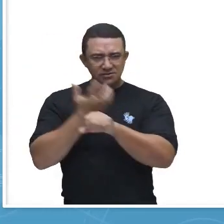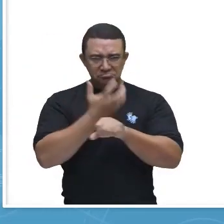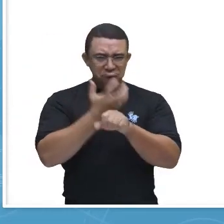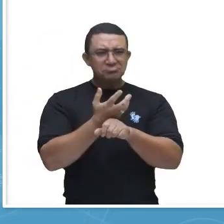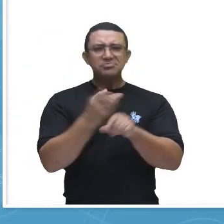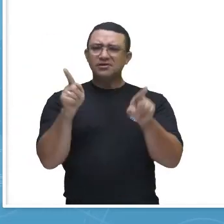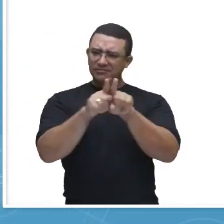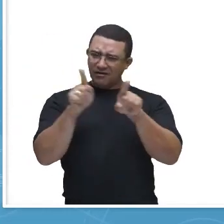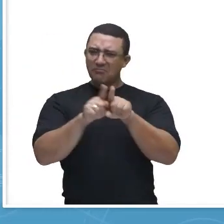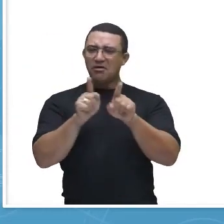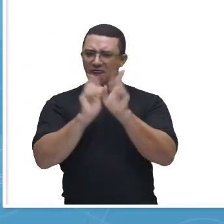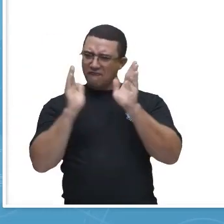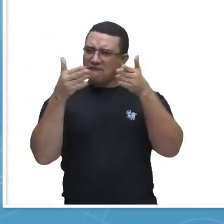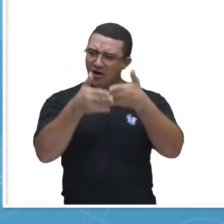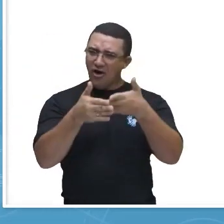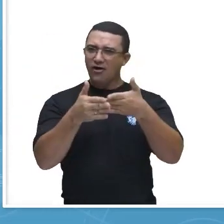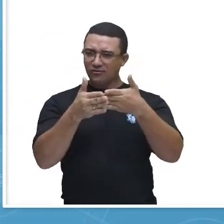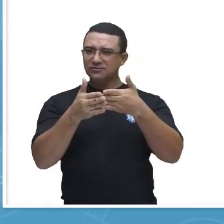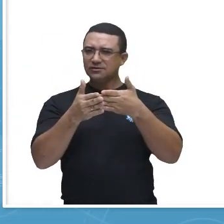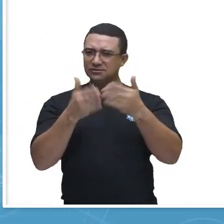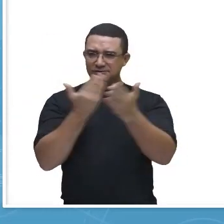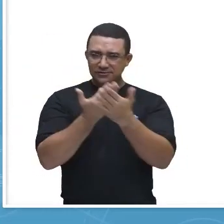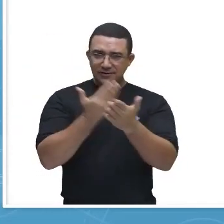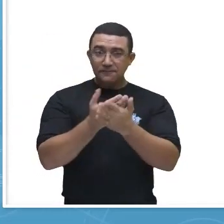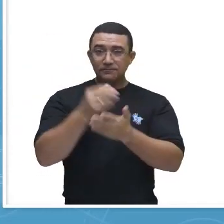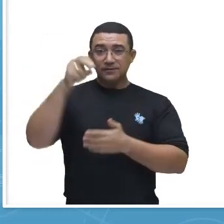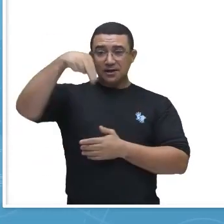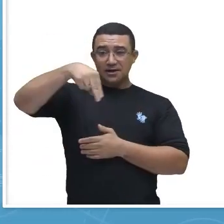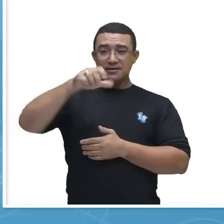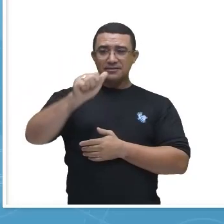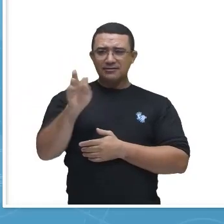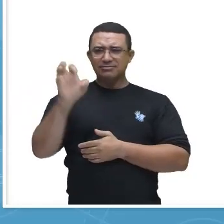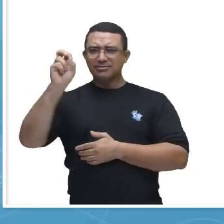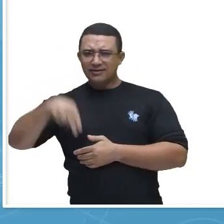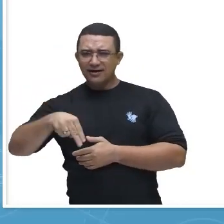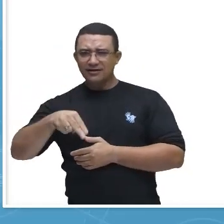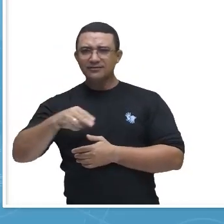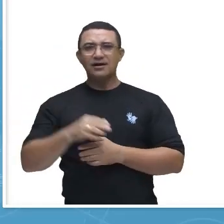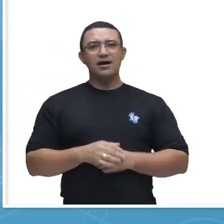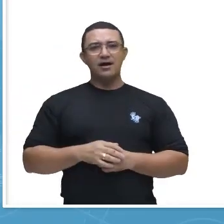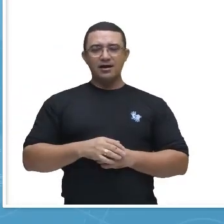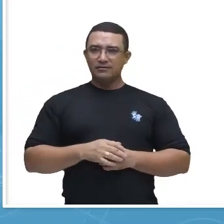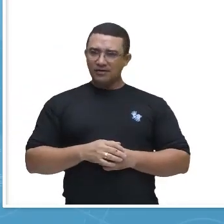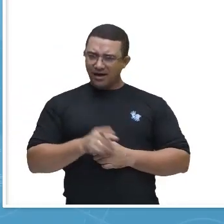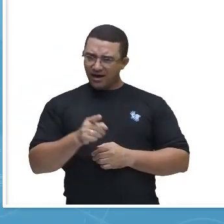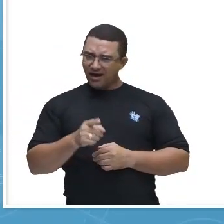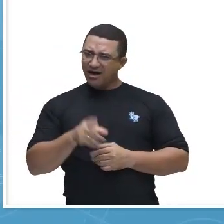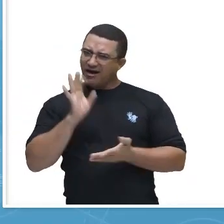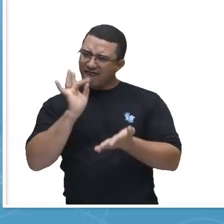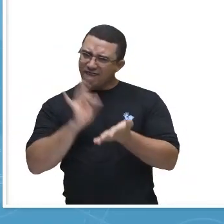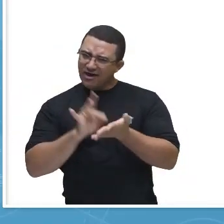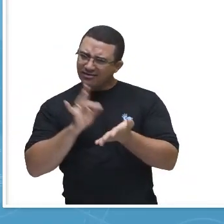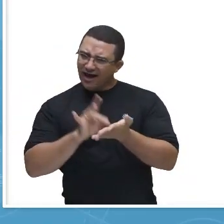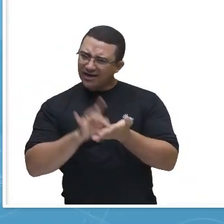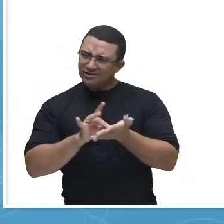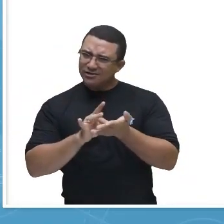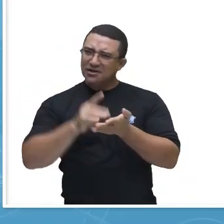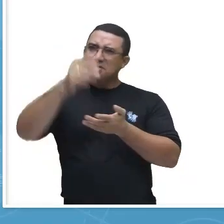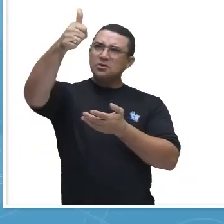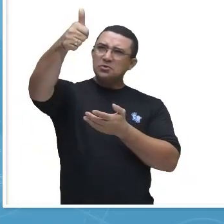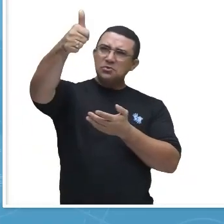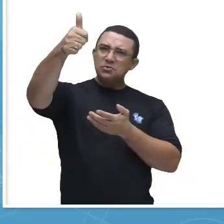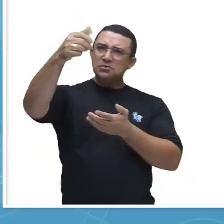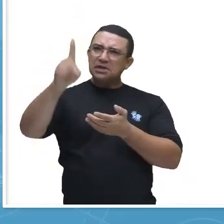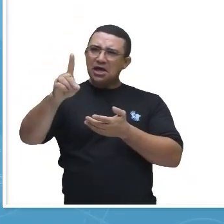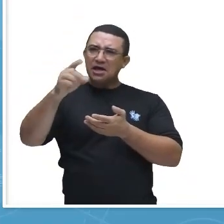disciplinas também, né? Natan ali tá duvidando, né, que as questões... Ah, jura, professora, que não foi coincidência assim,